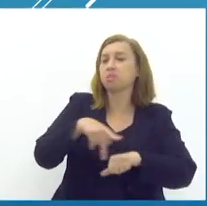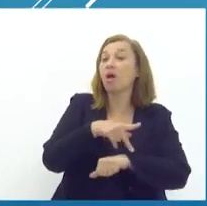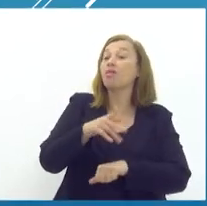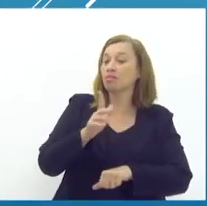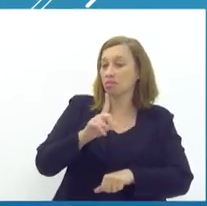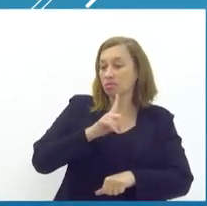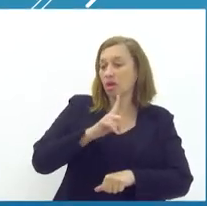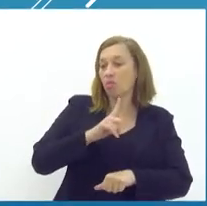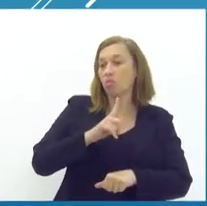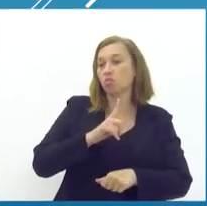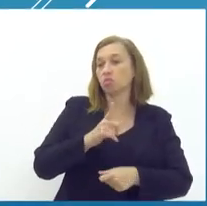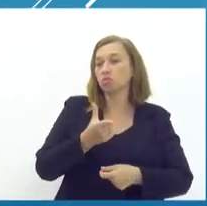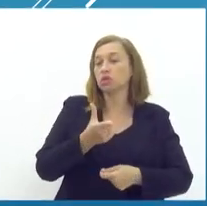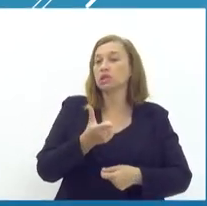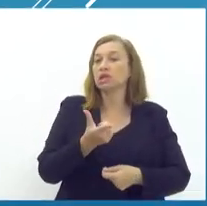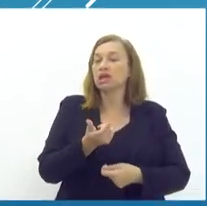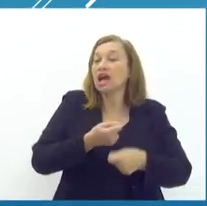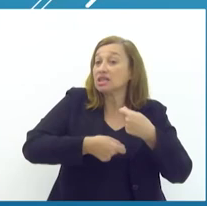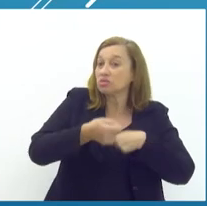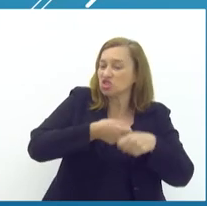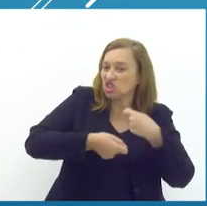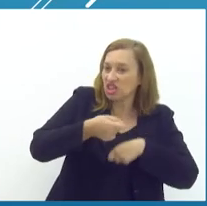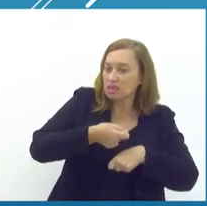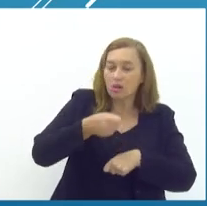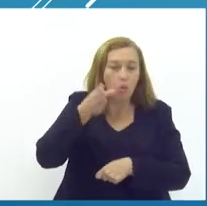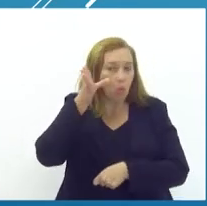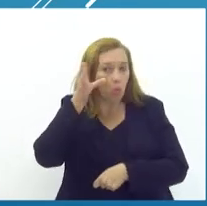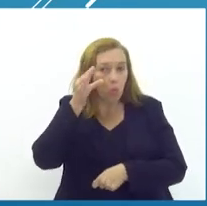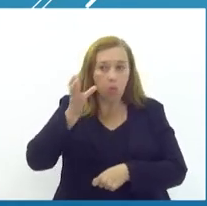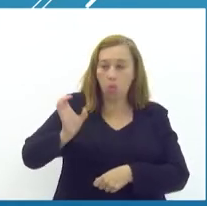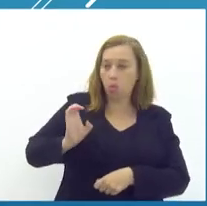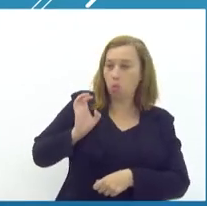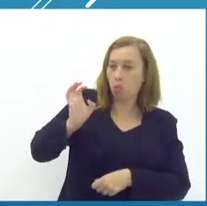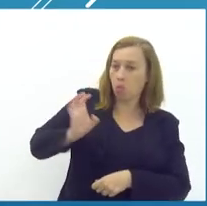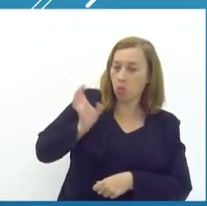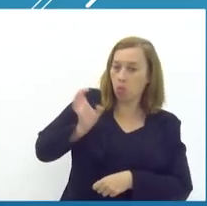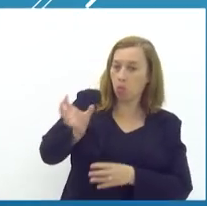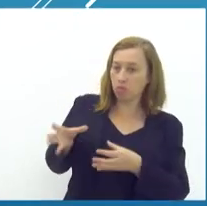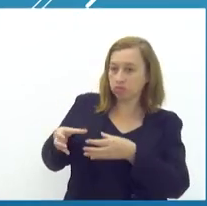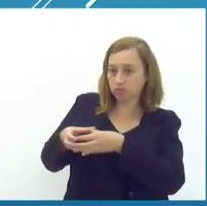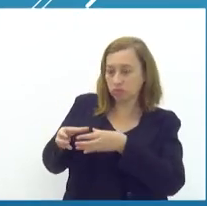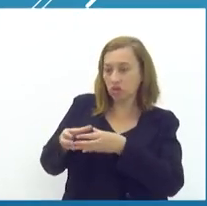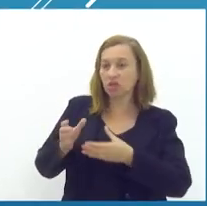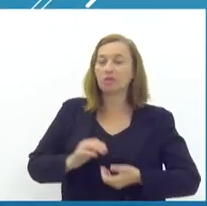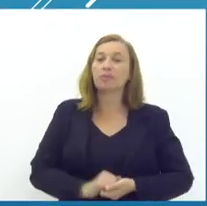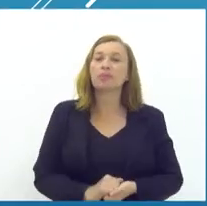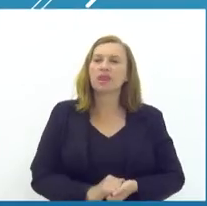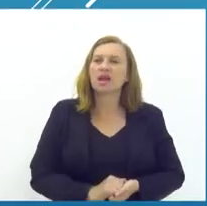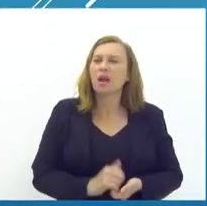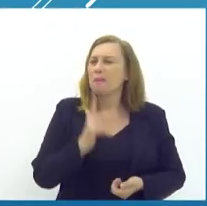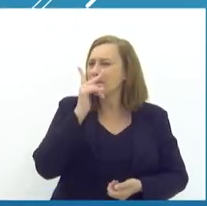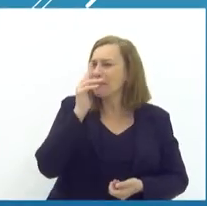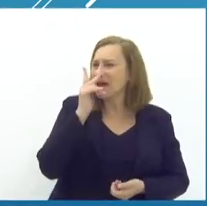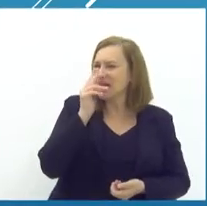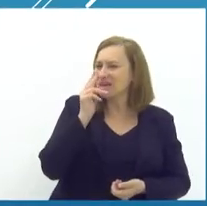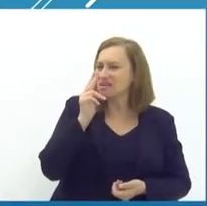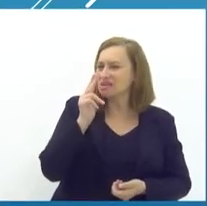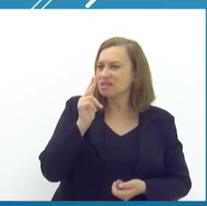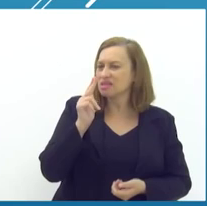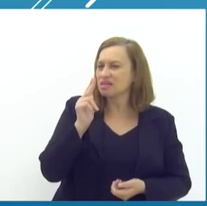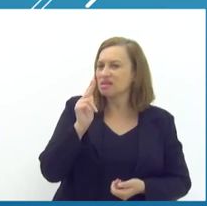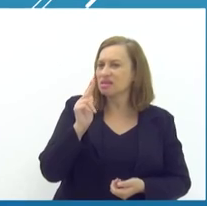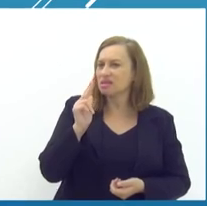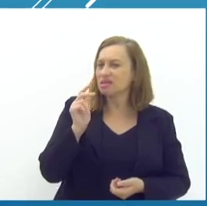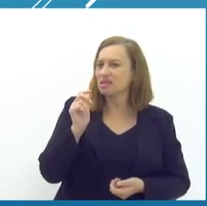temos grupos interesses temos fatores reais de poder como laçado sempre falou que parece que se apropriam do Estado